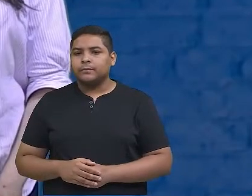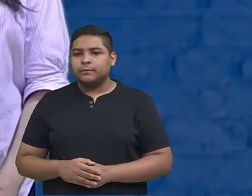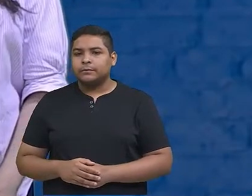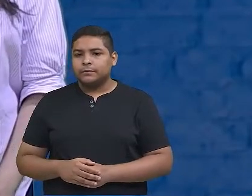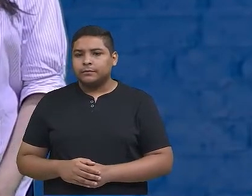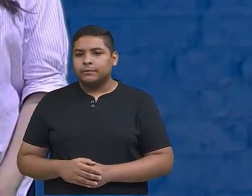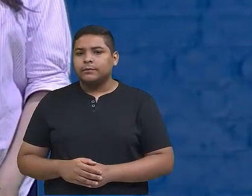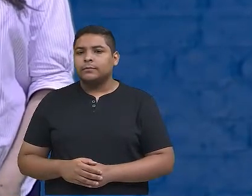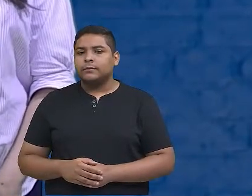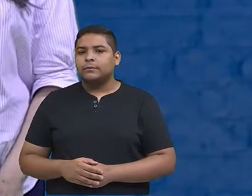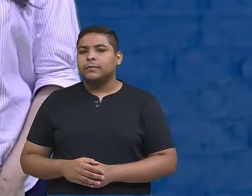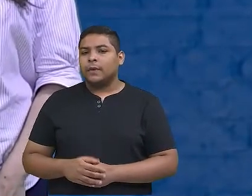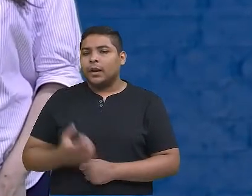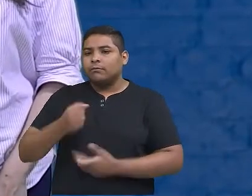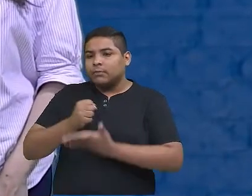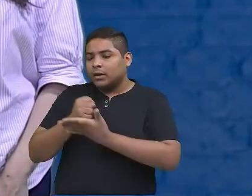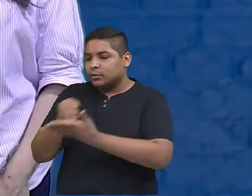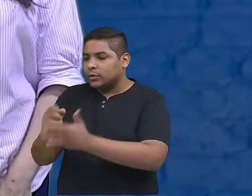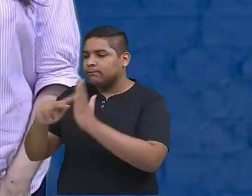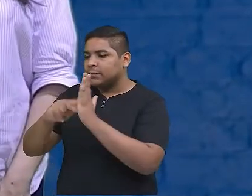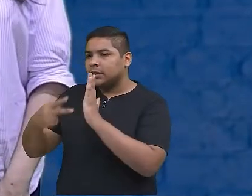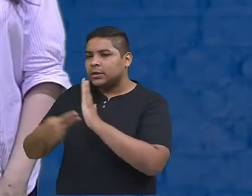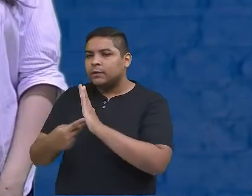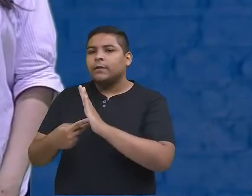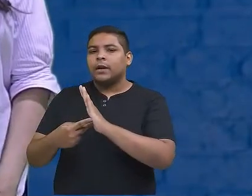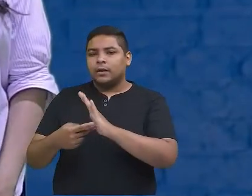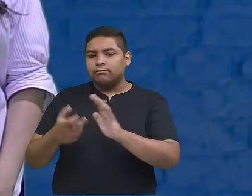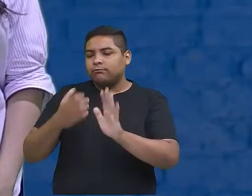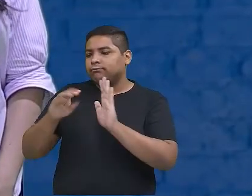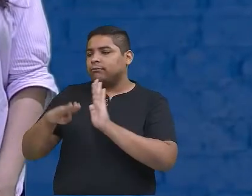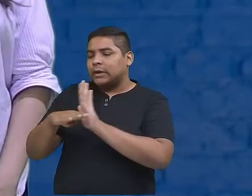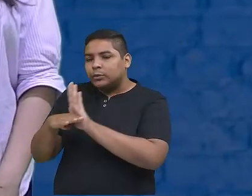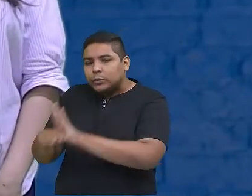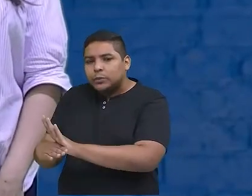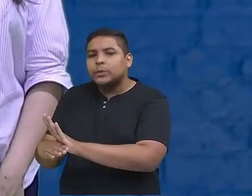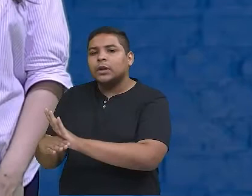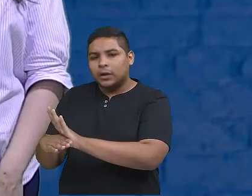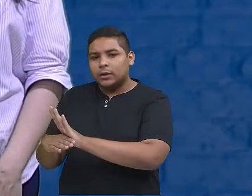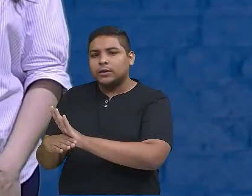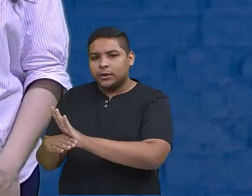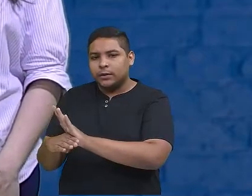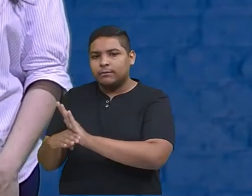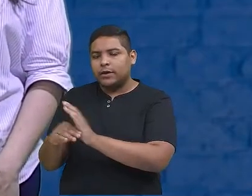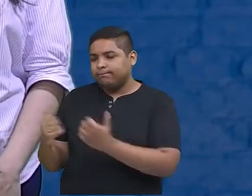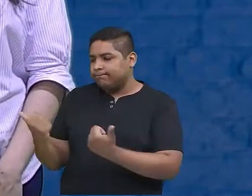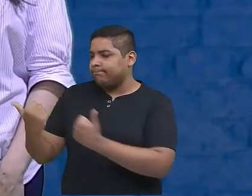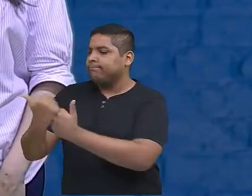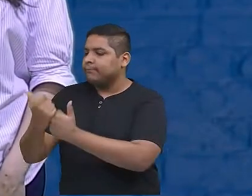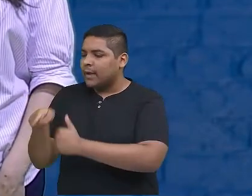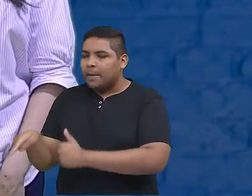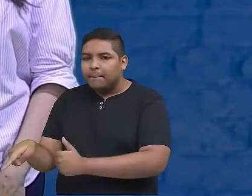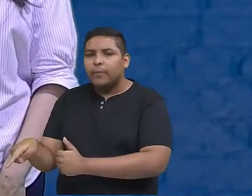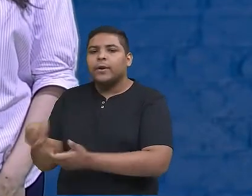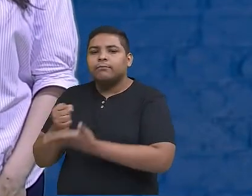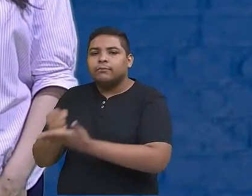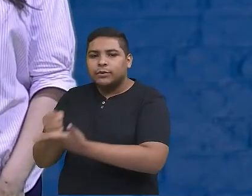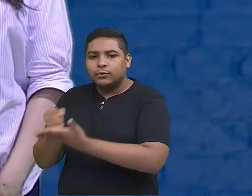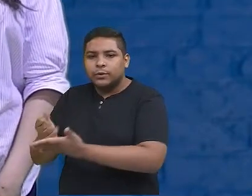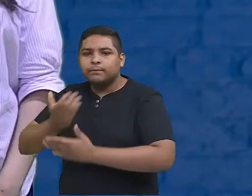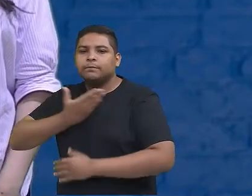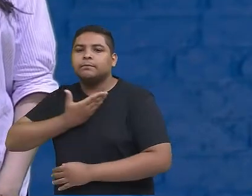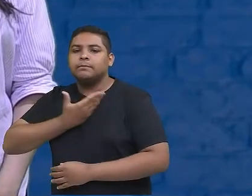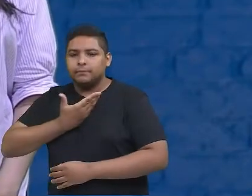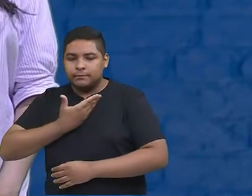Isso é empatia. Colocar-se no lugar do outro, ok? Empatia é ajudar